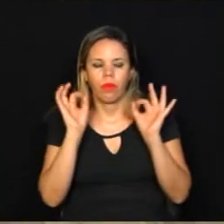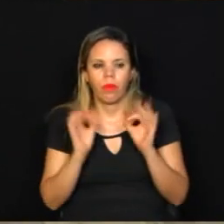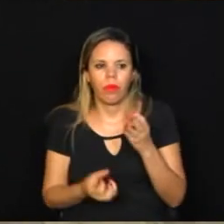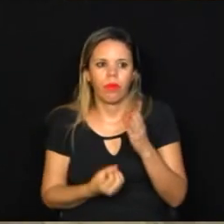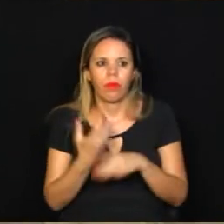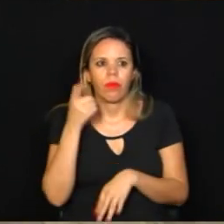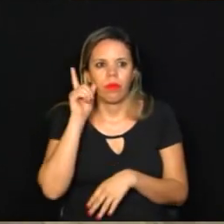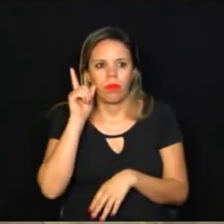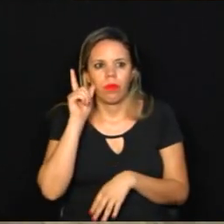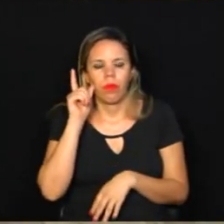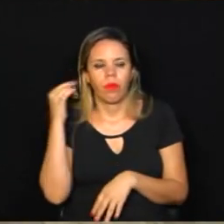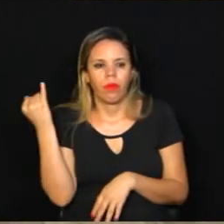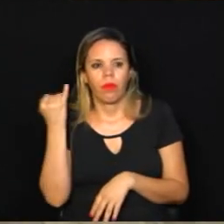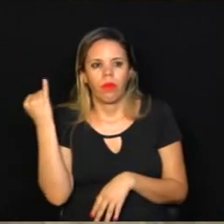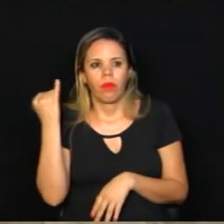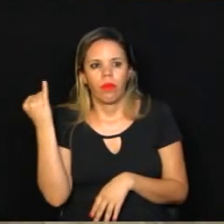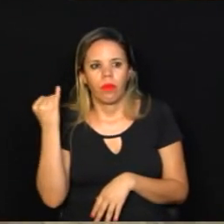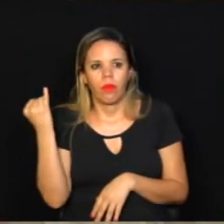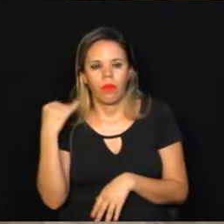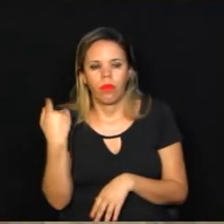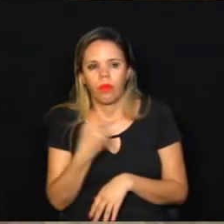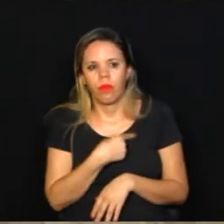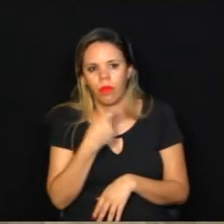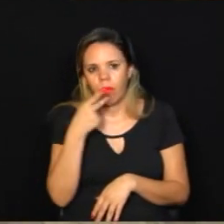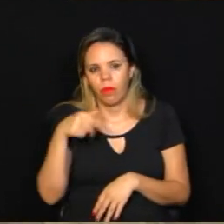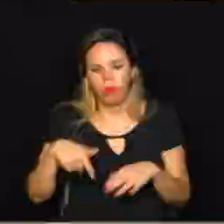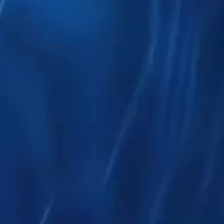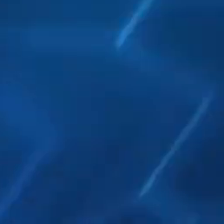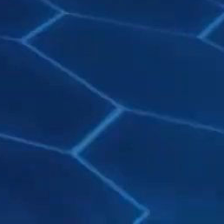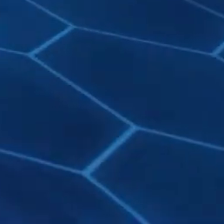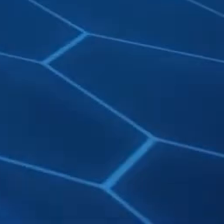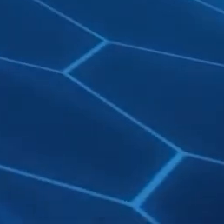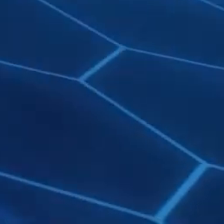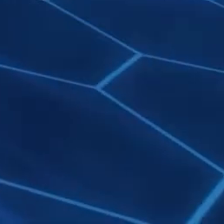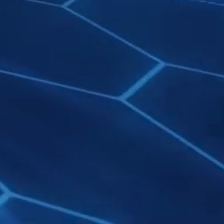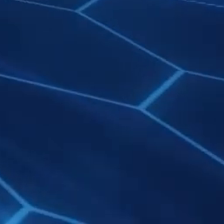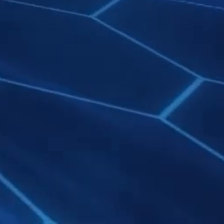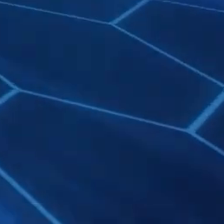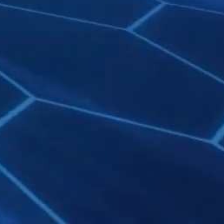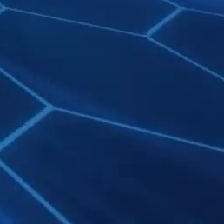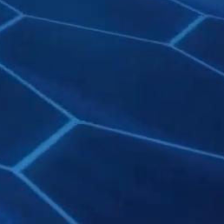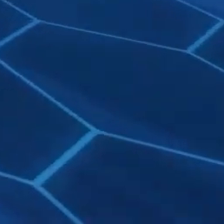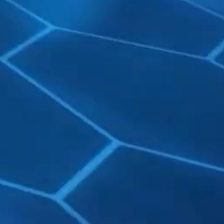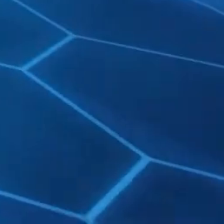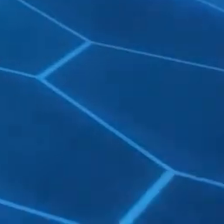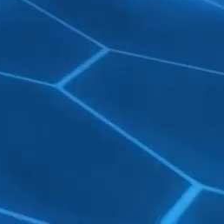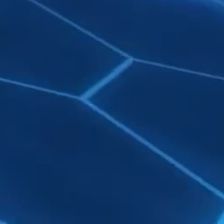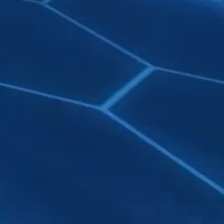aconteceu ontem de mais importante nós falamos aqui no Câmara Total.